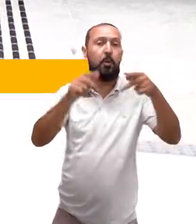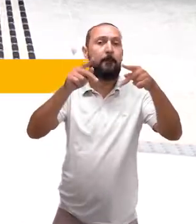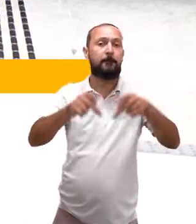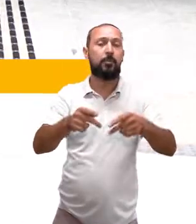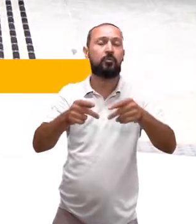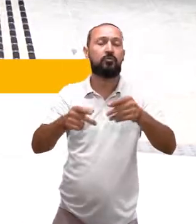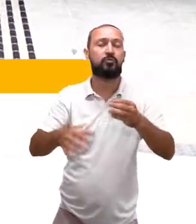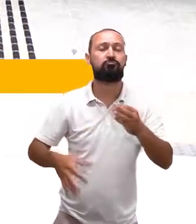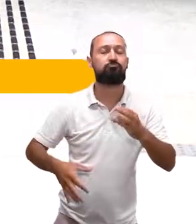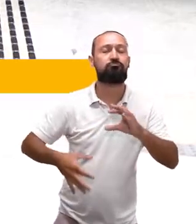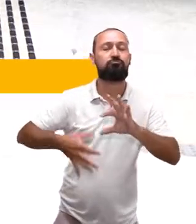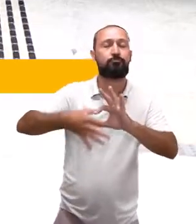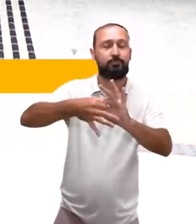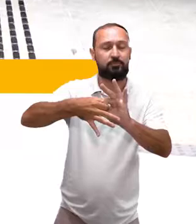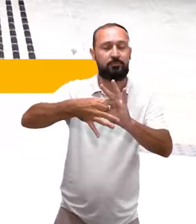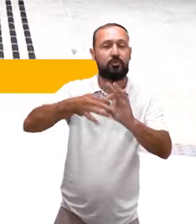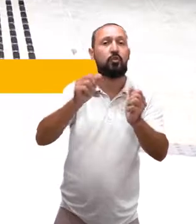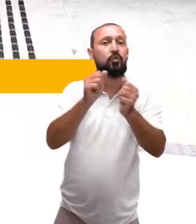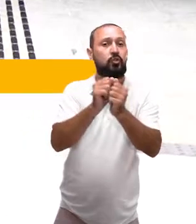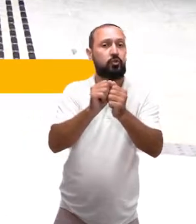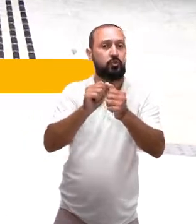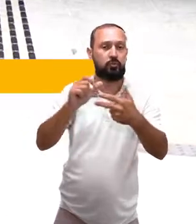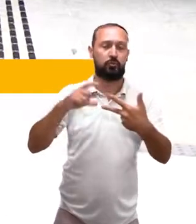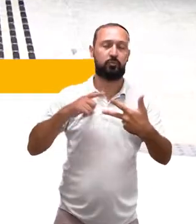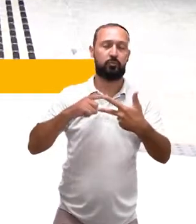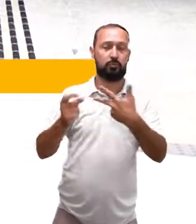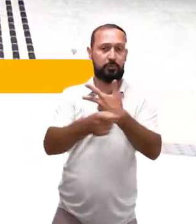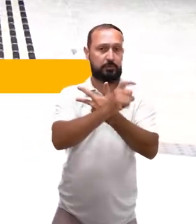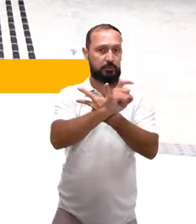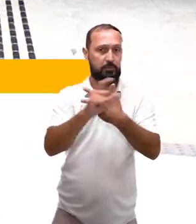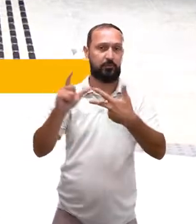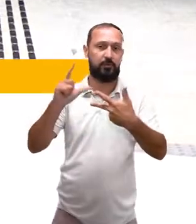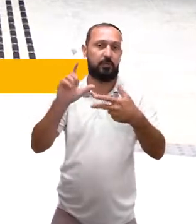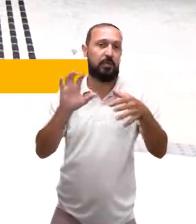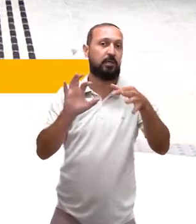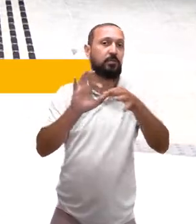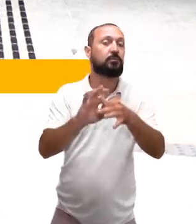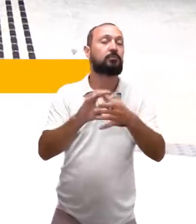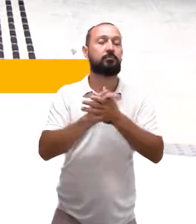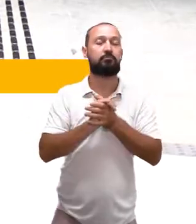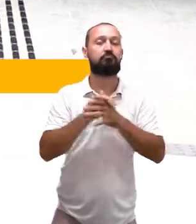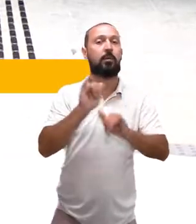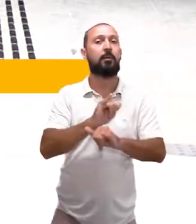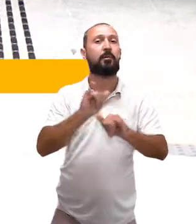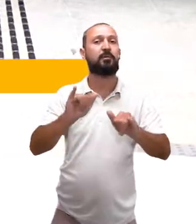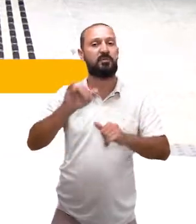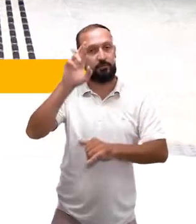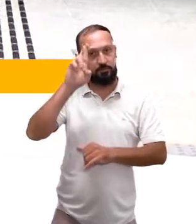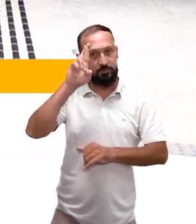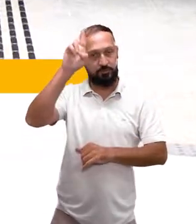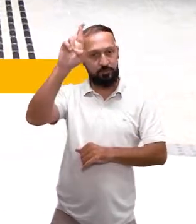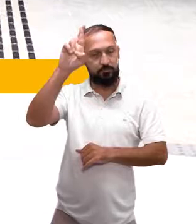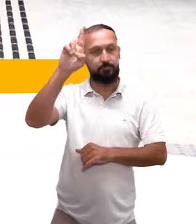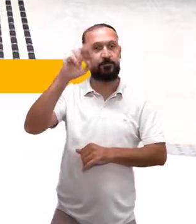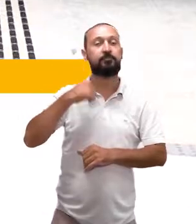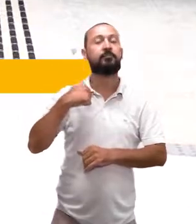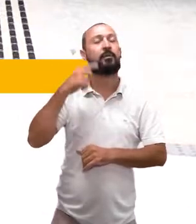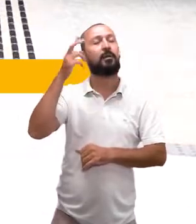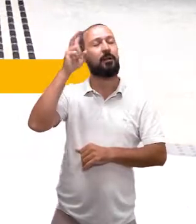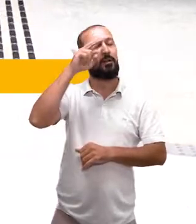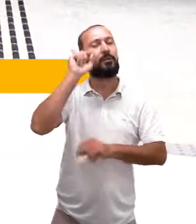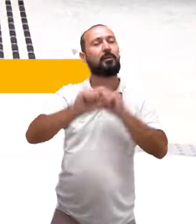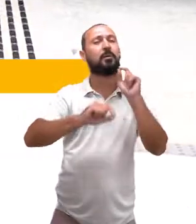políticas públicas de forma integrada entre Legislativo e Executivo. Em sua última mensagem como chefe do Executivo, ele